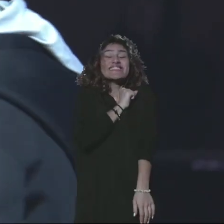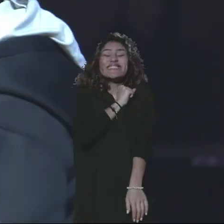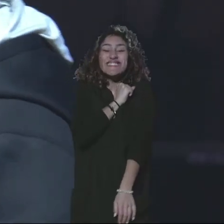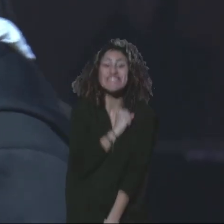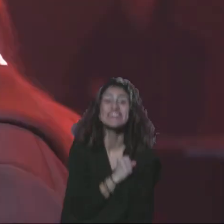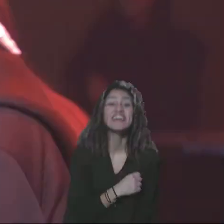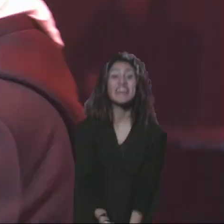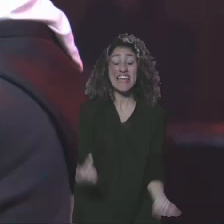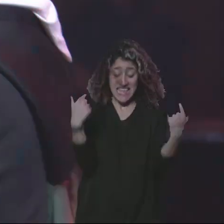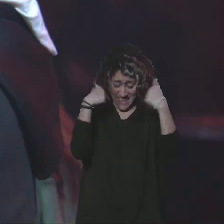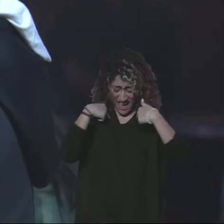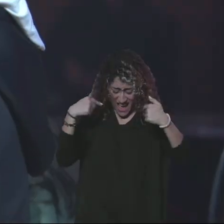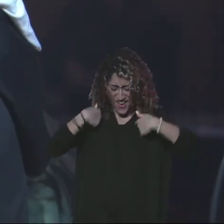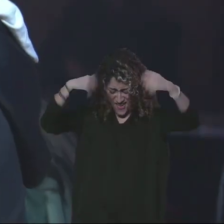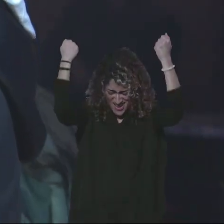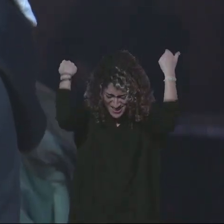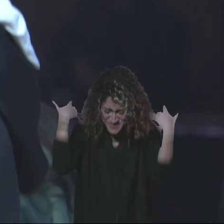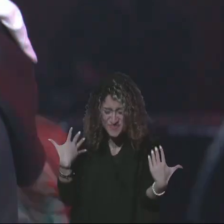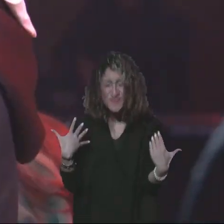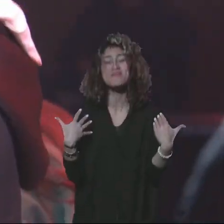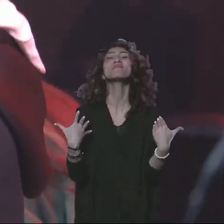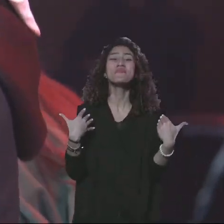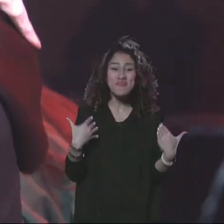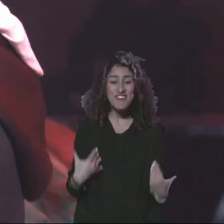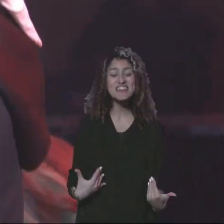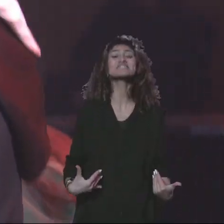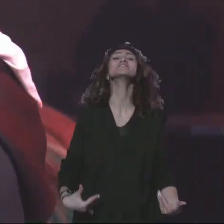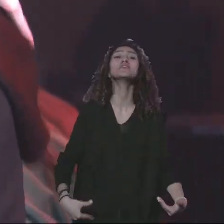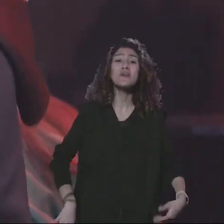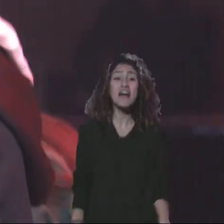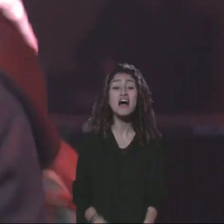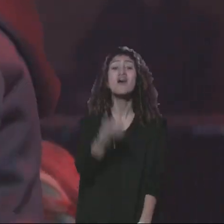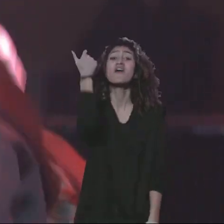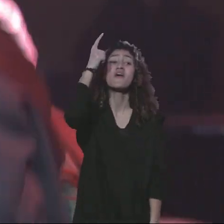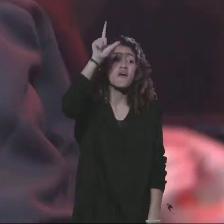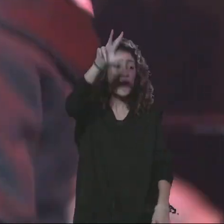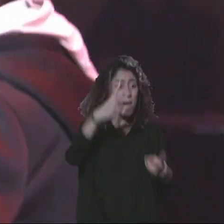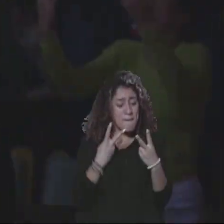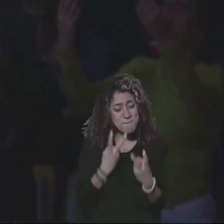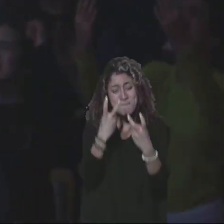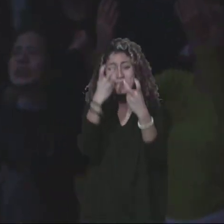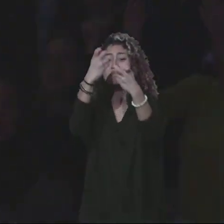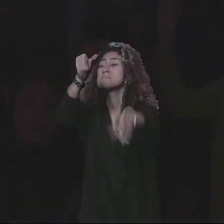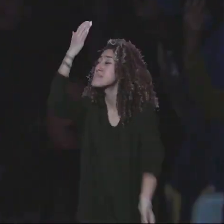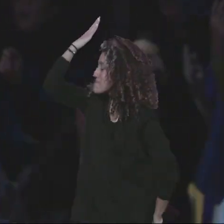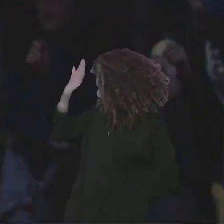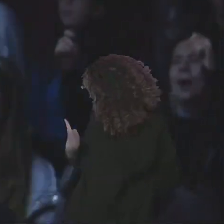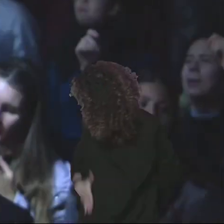De amor, e agora um homem feito eu.